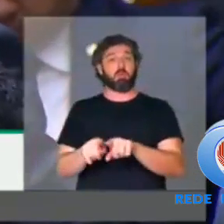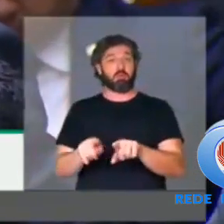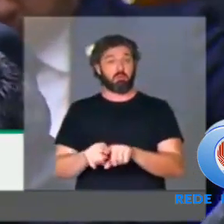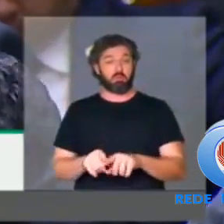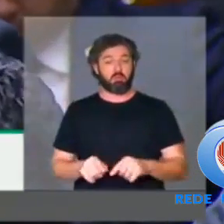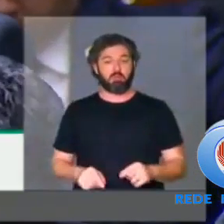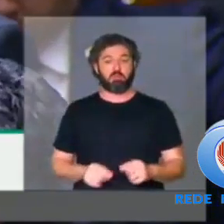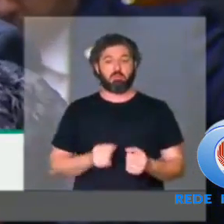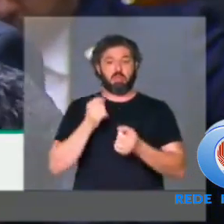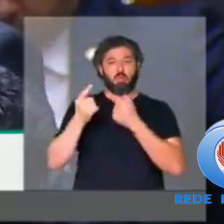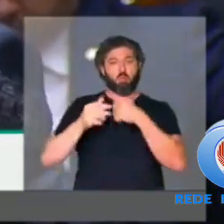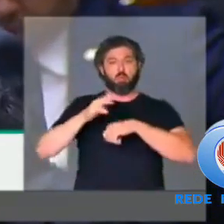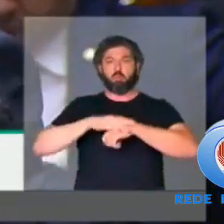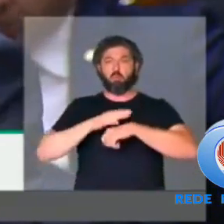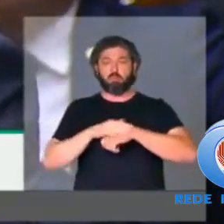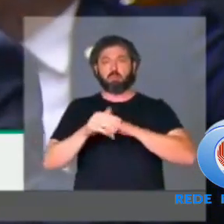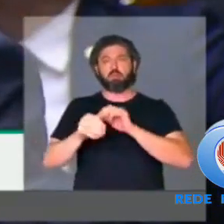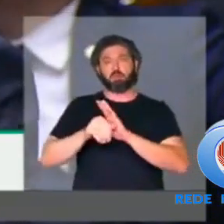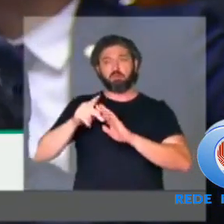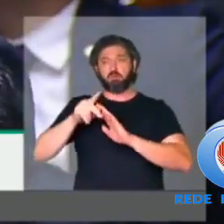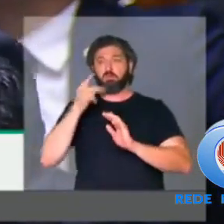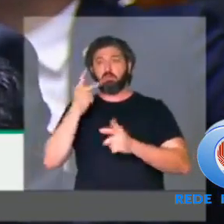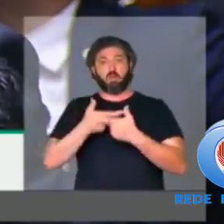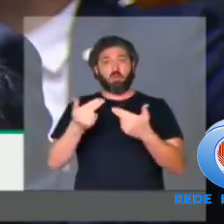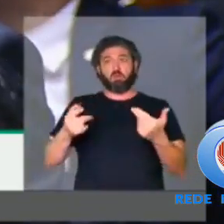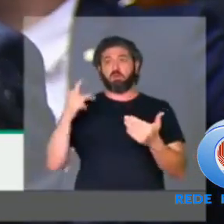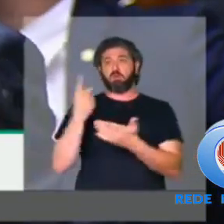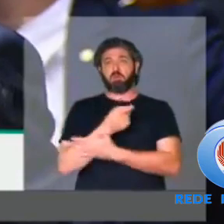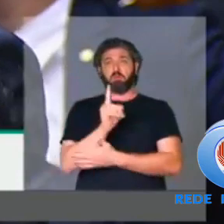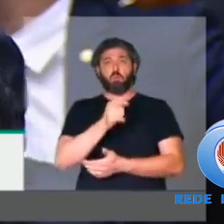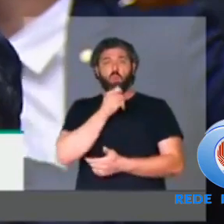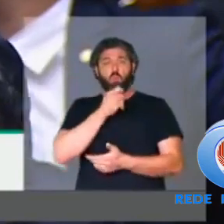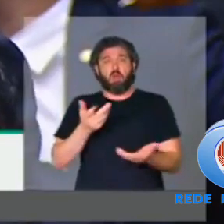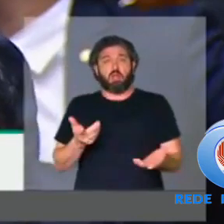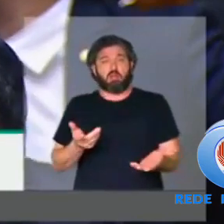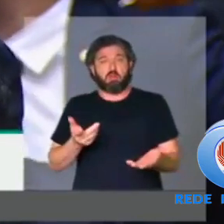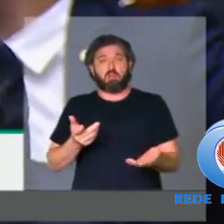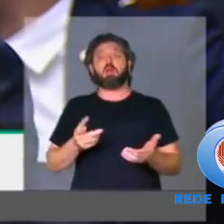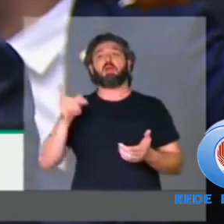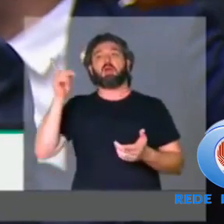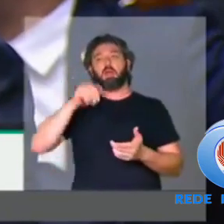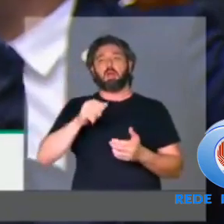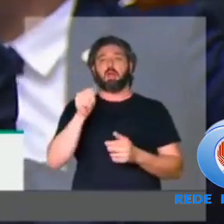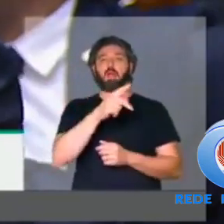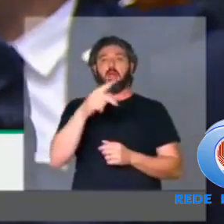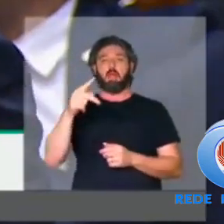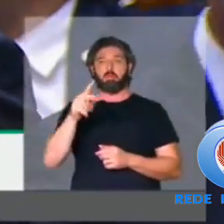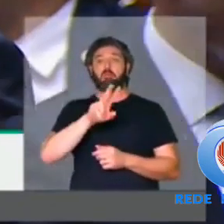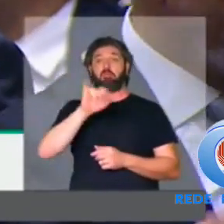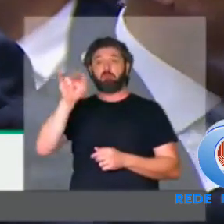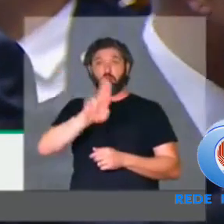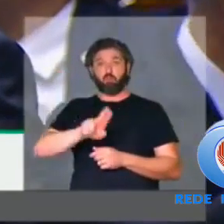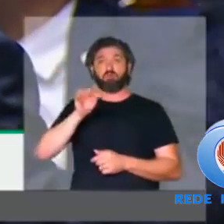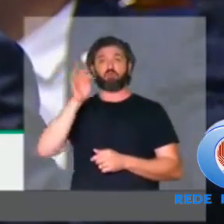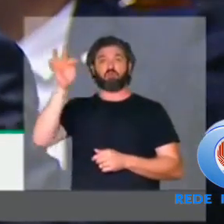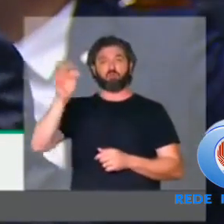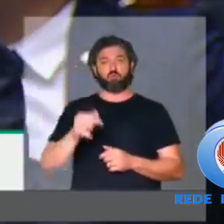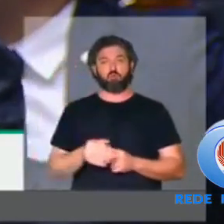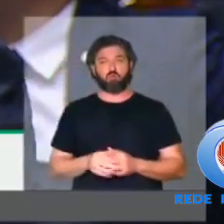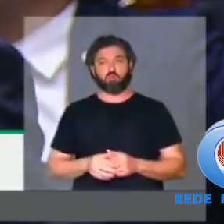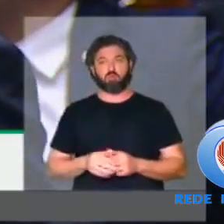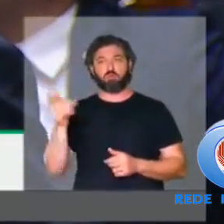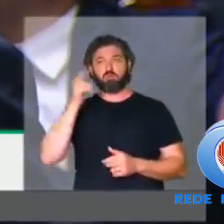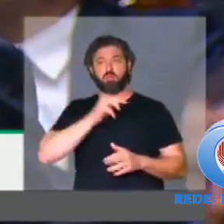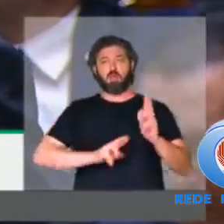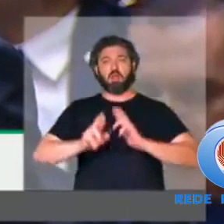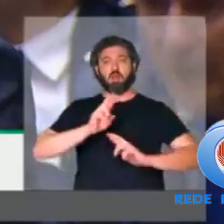inclusive, alguns momentos onde a medida provisória trata de coisas que não aconteceram ainda, exatamente dos aplicativos que vão ser utilizados no futuro,